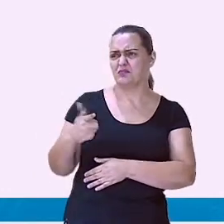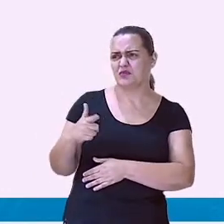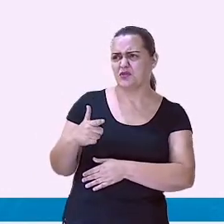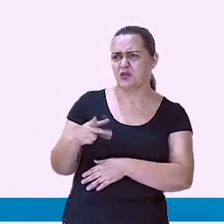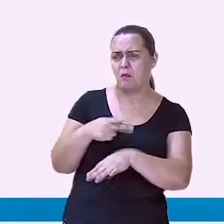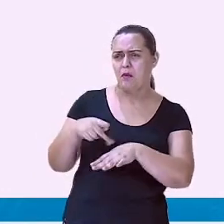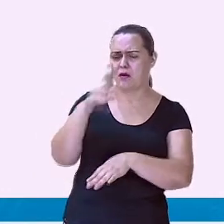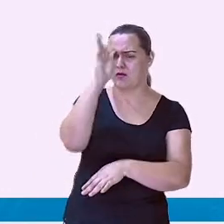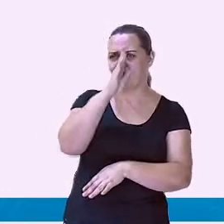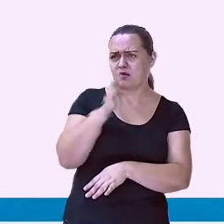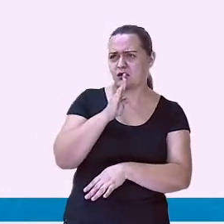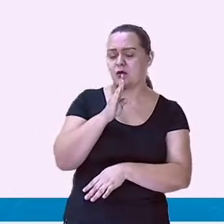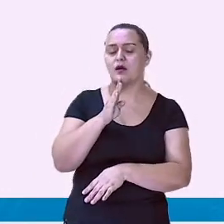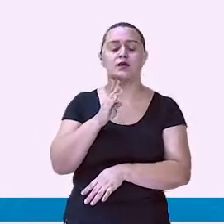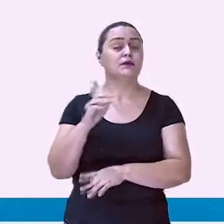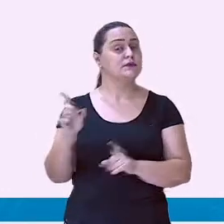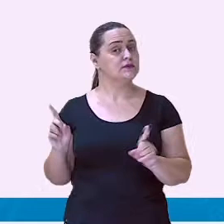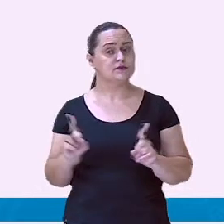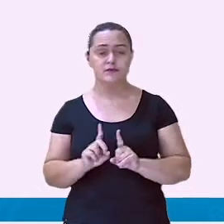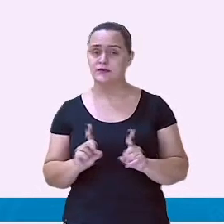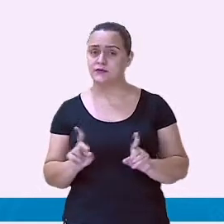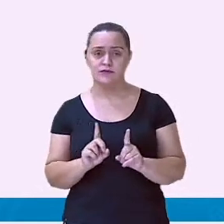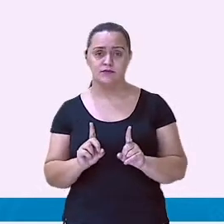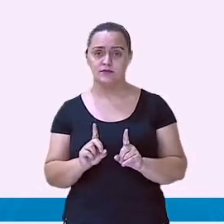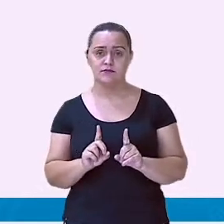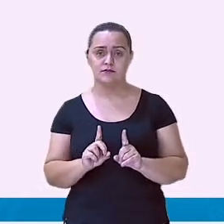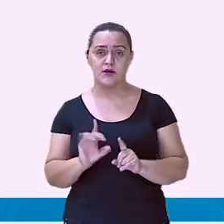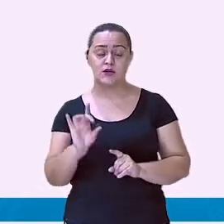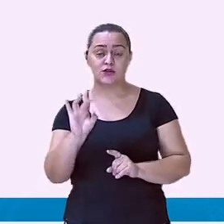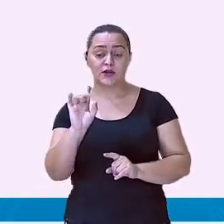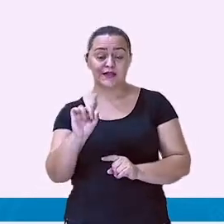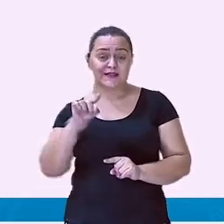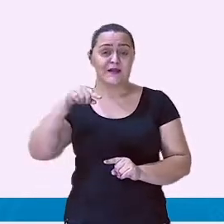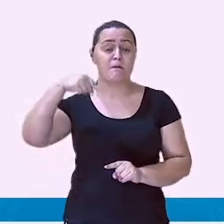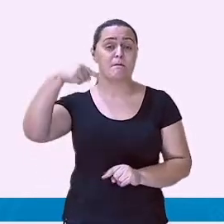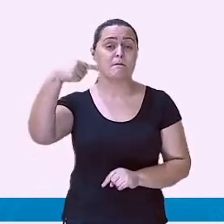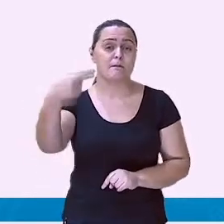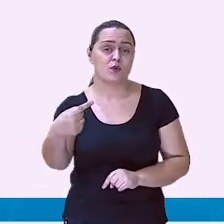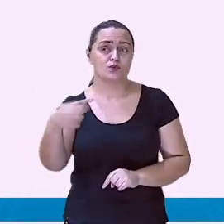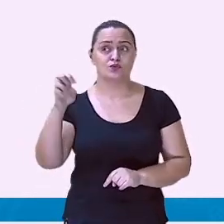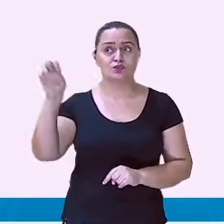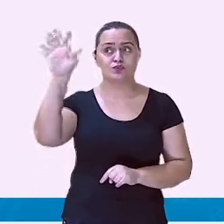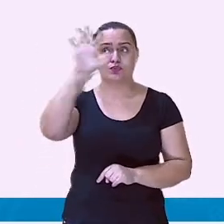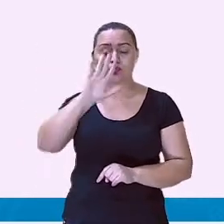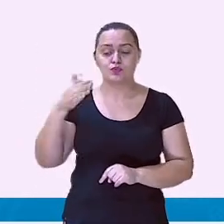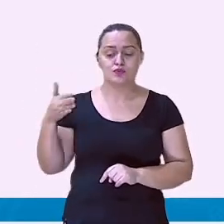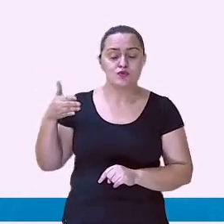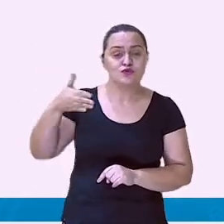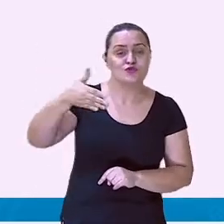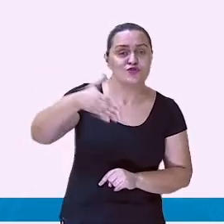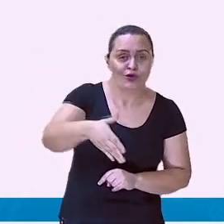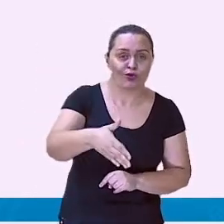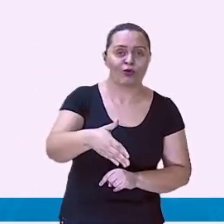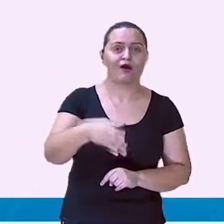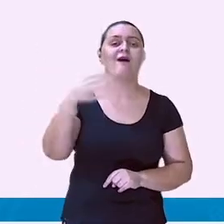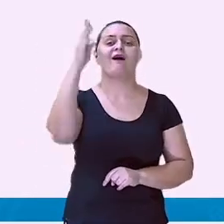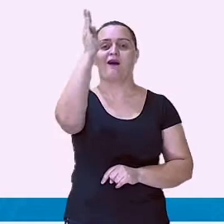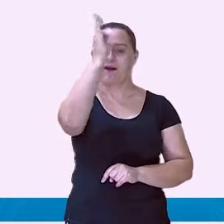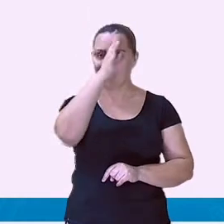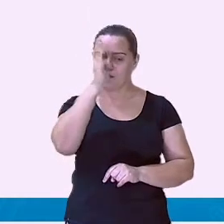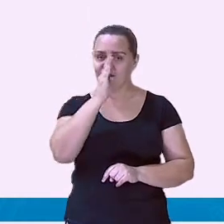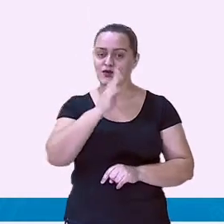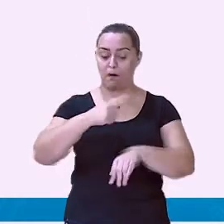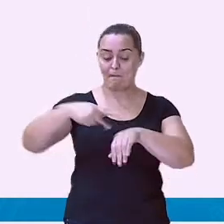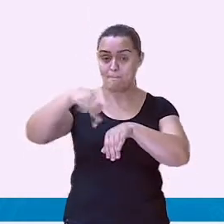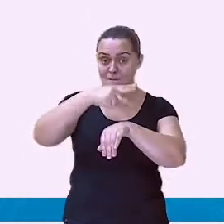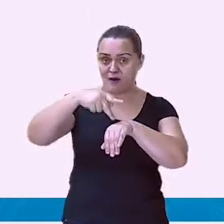a existir com a chegada do europeu. Ele começou a ser construído. O europeu chegou por aqui